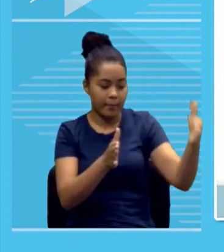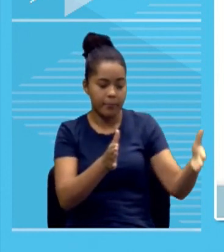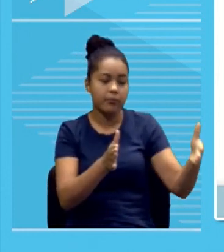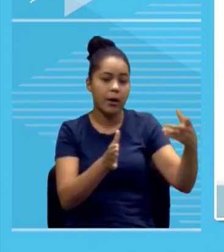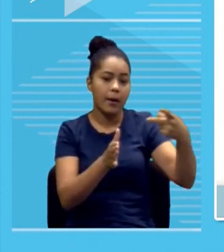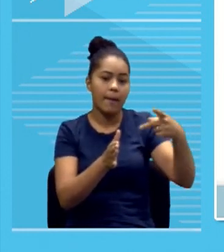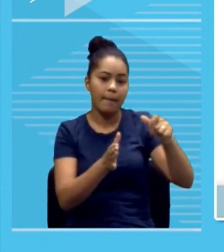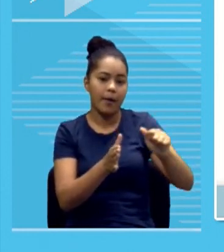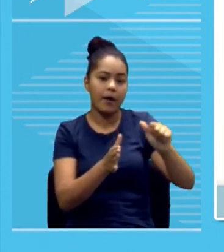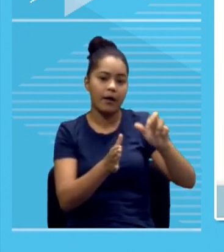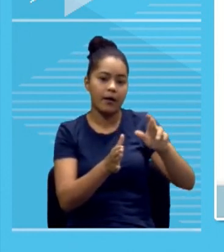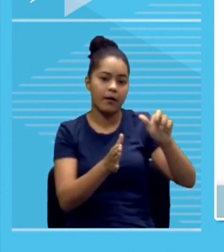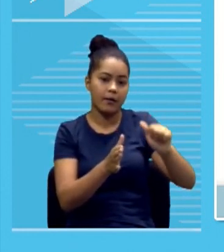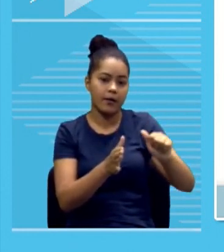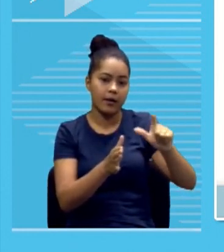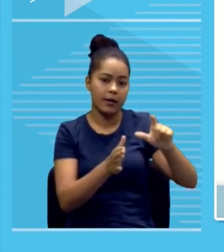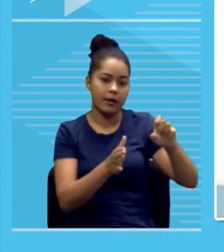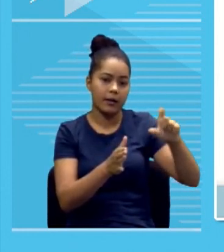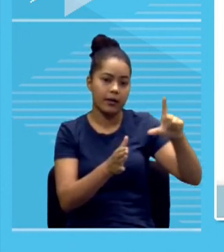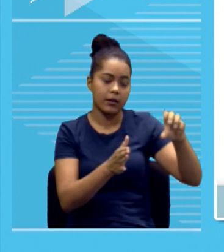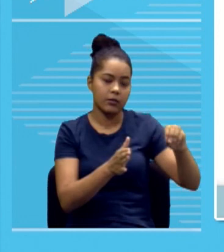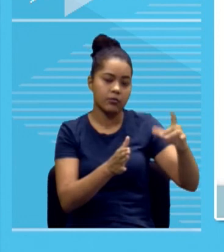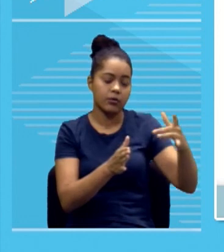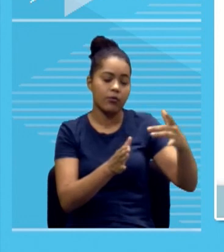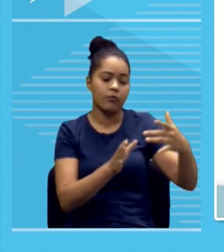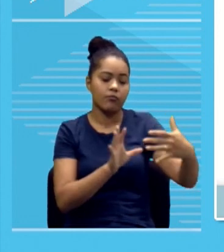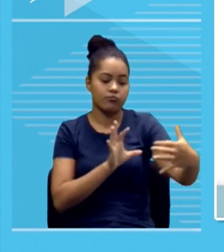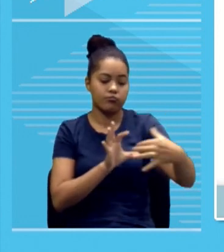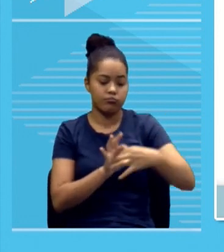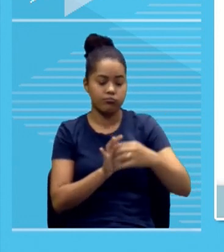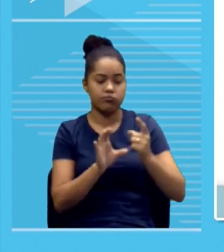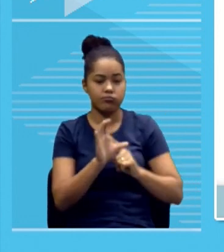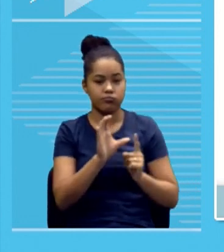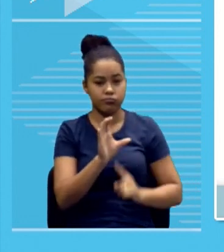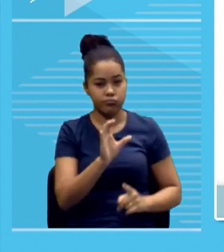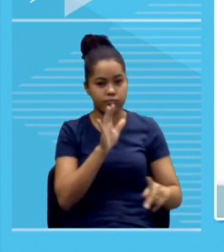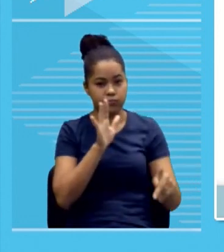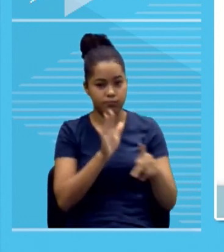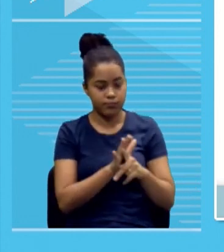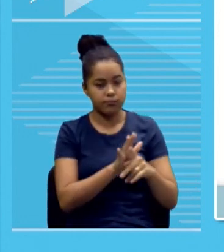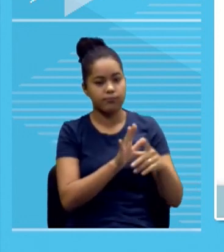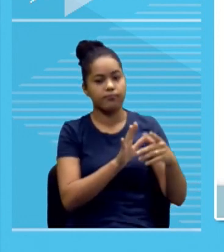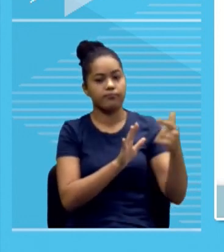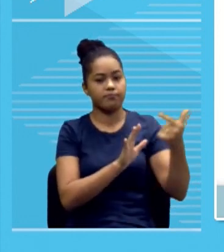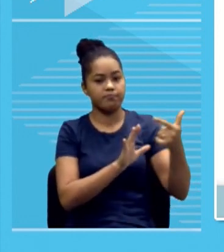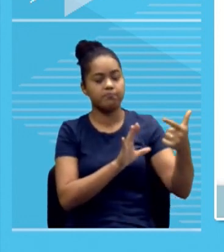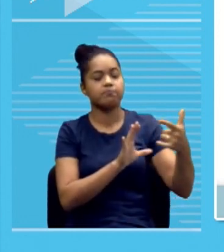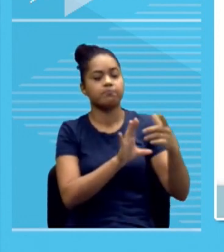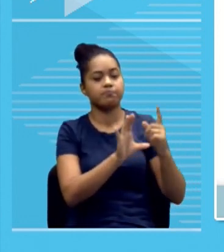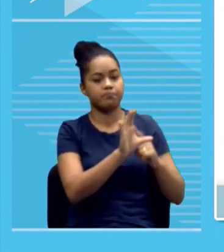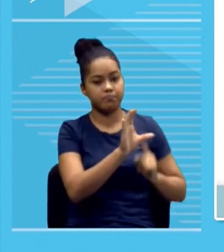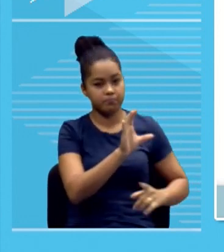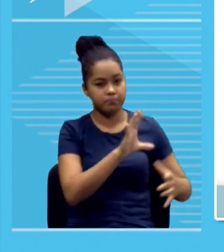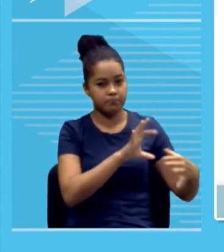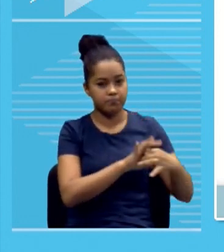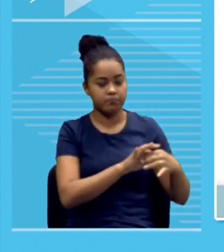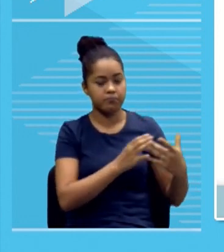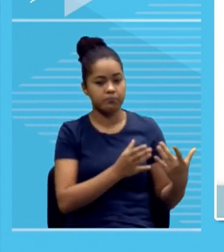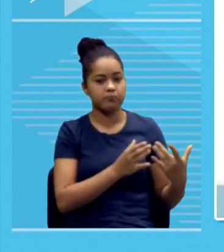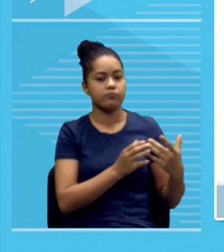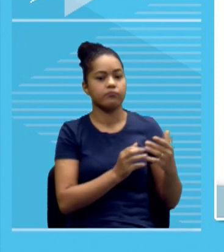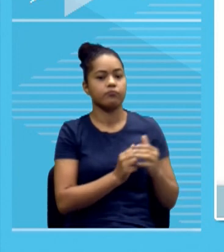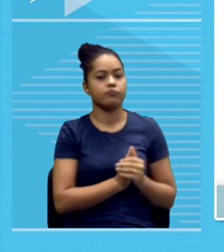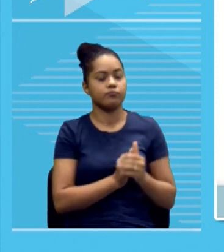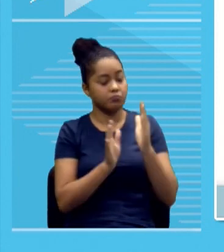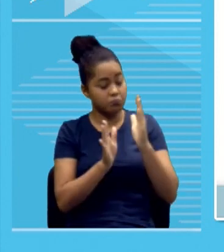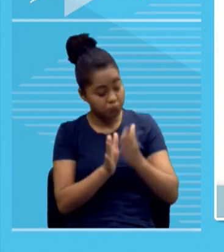Como cada um tem a sua corrente elétrica específica, Então, todos eles estão em